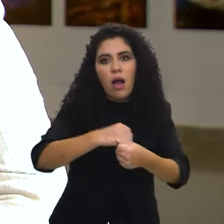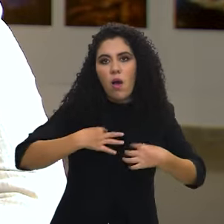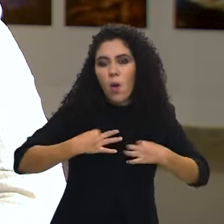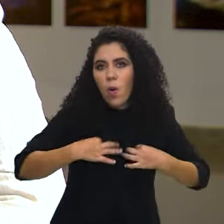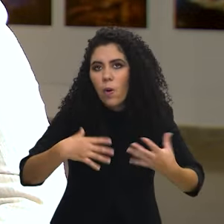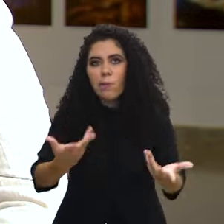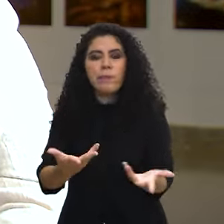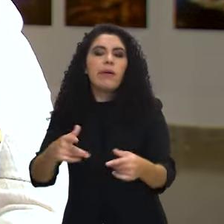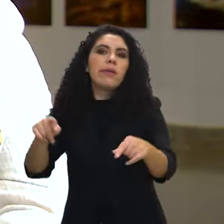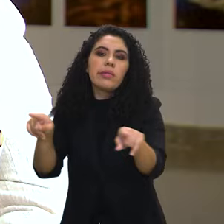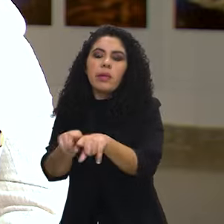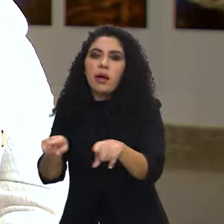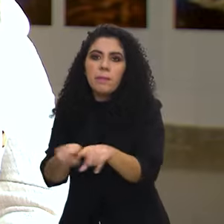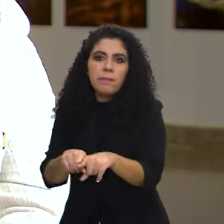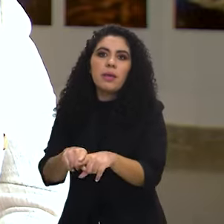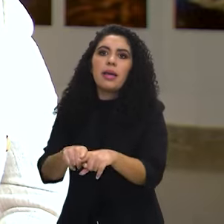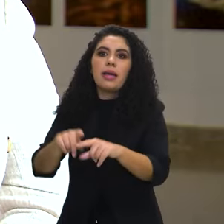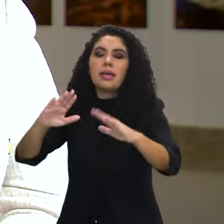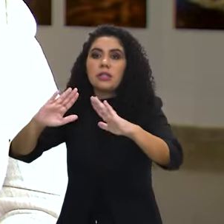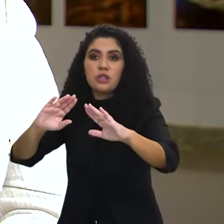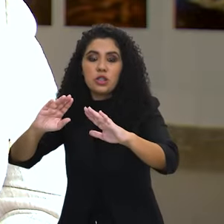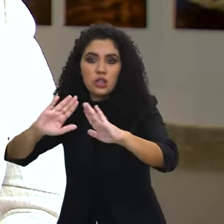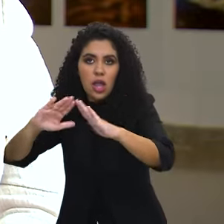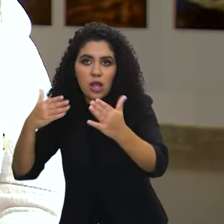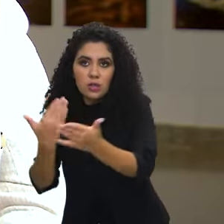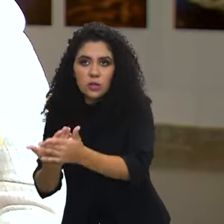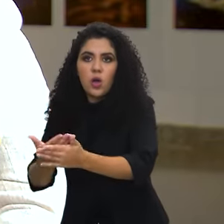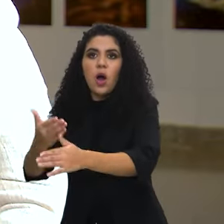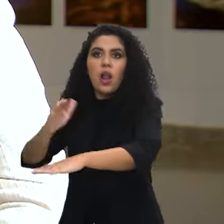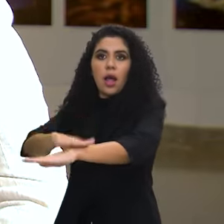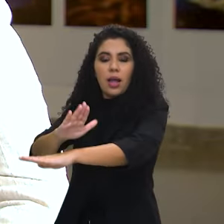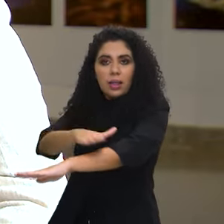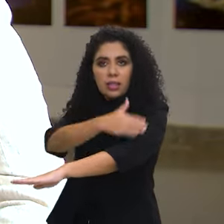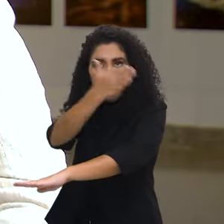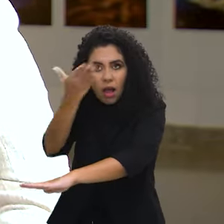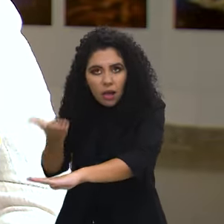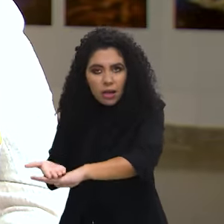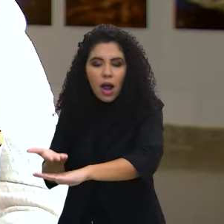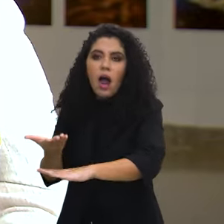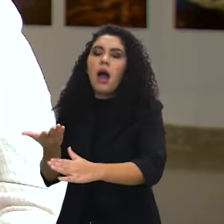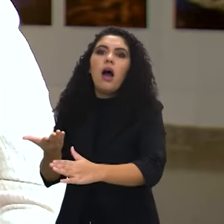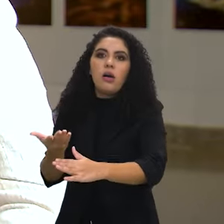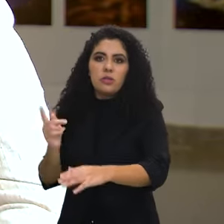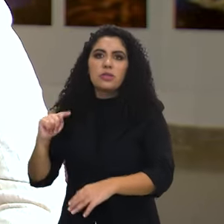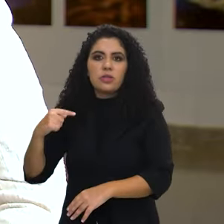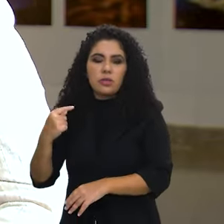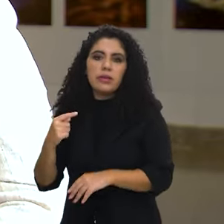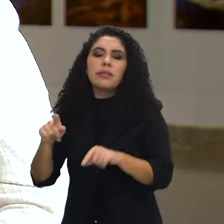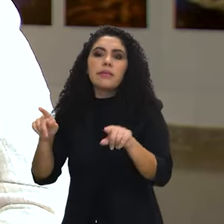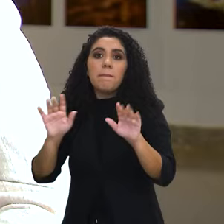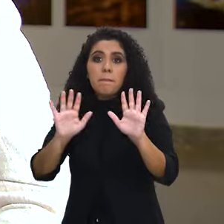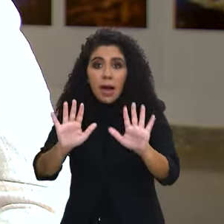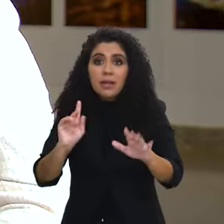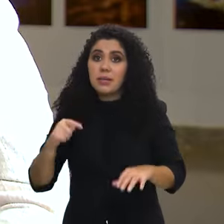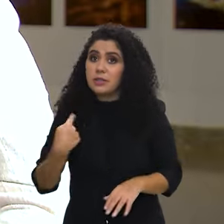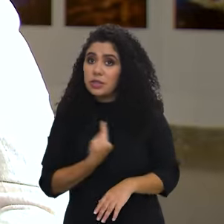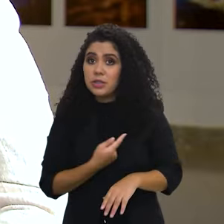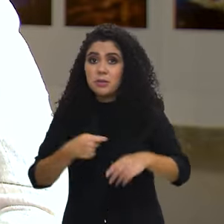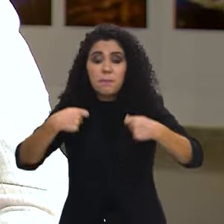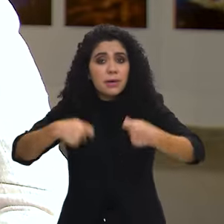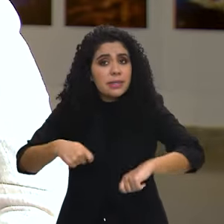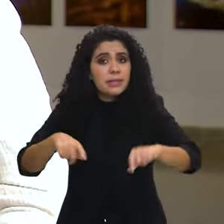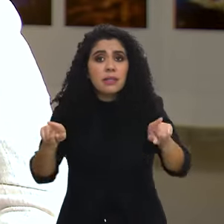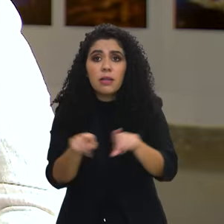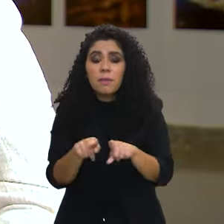creches a questão do da escola integral que nós também já estamos né Eh trabalhando mas nós